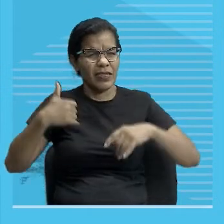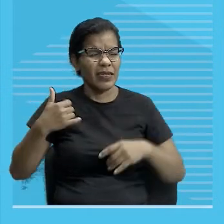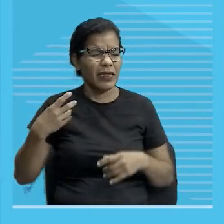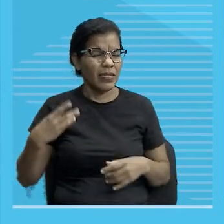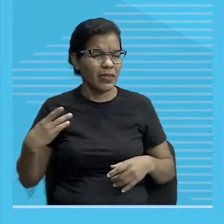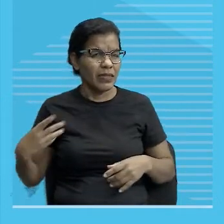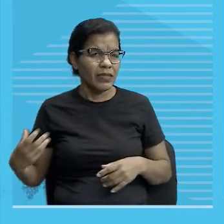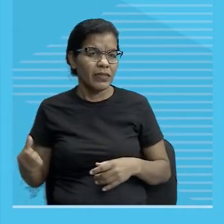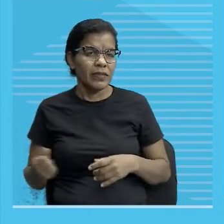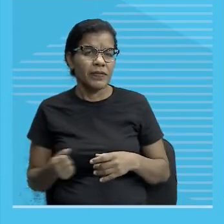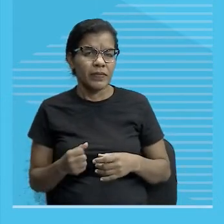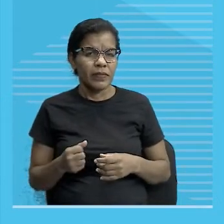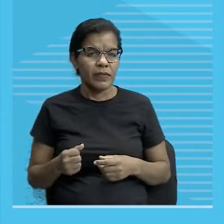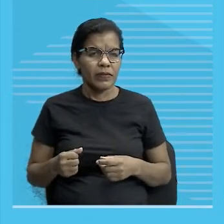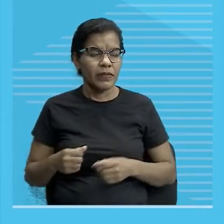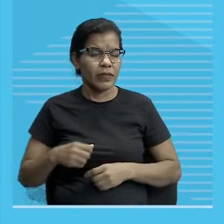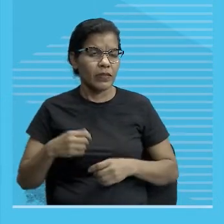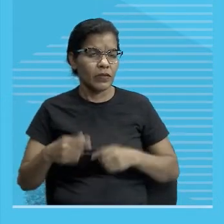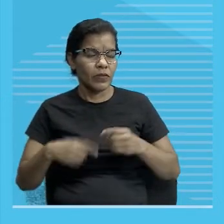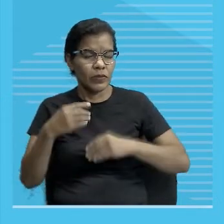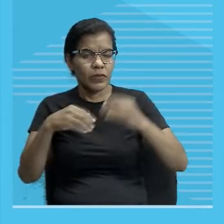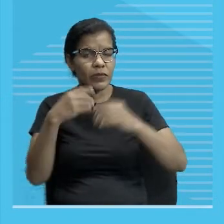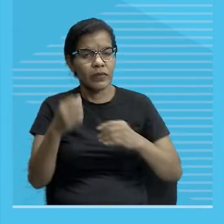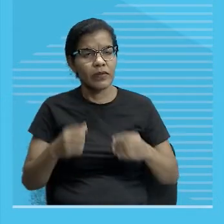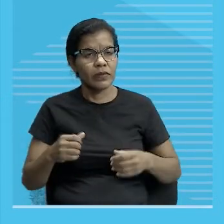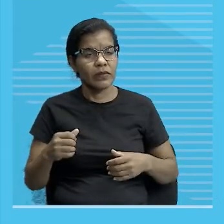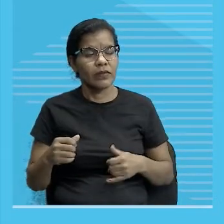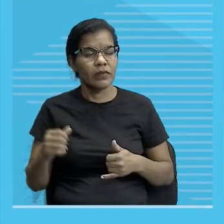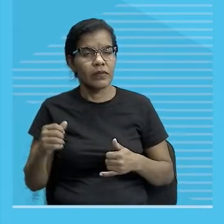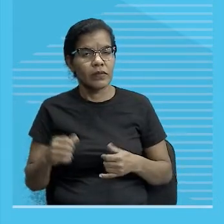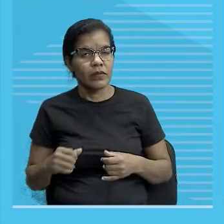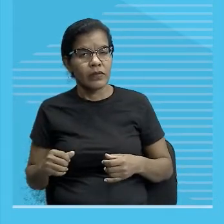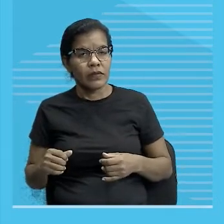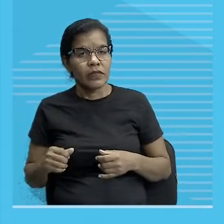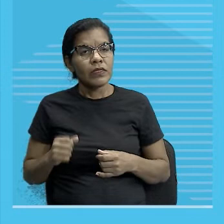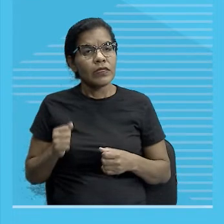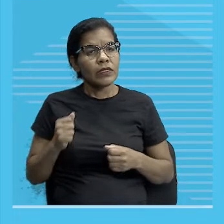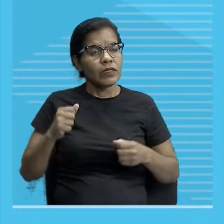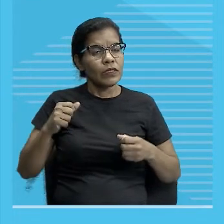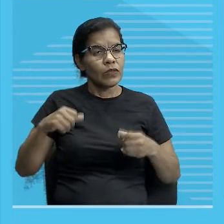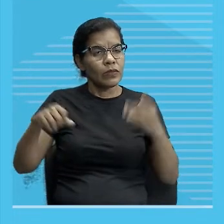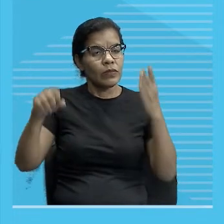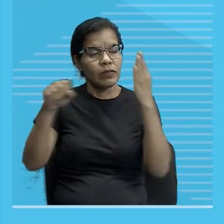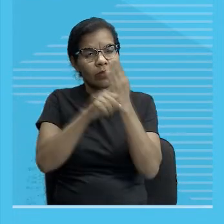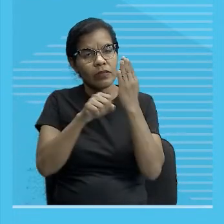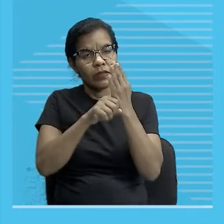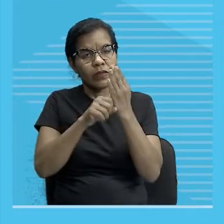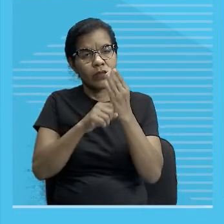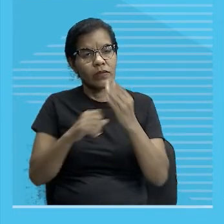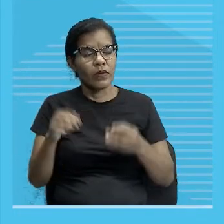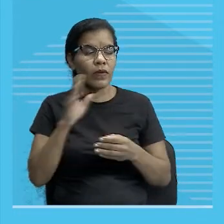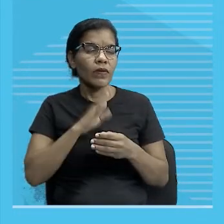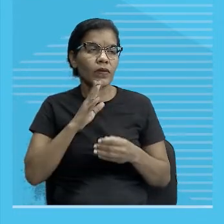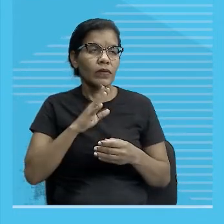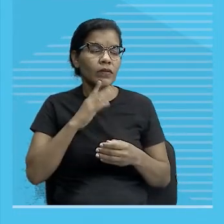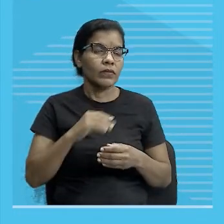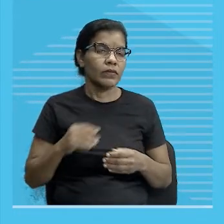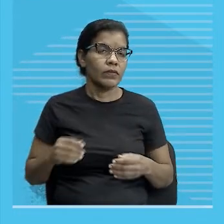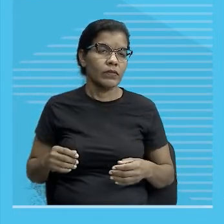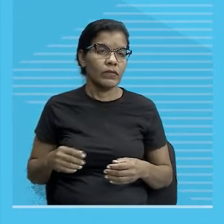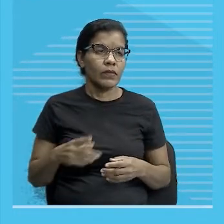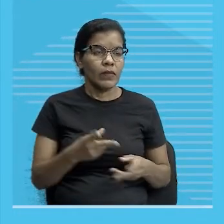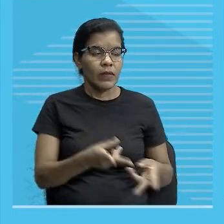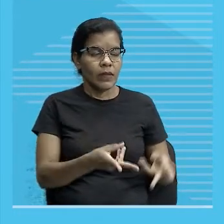manchete, para você, construtor e prédio são substantivos completamente desconhecidos. Genéricos. Agora veja a outra